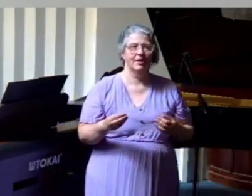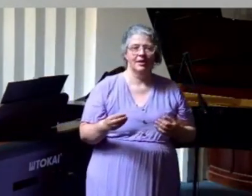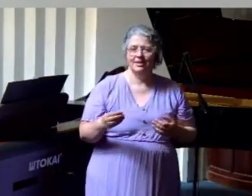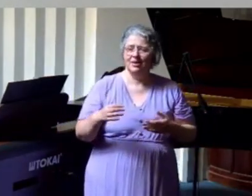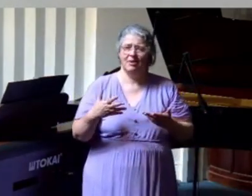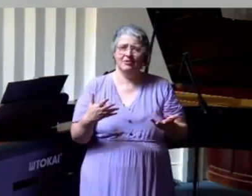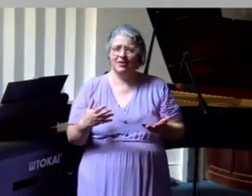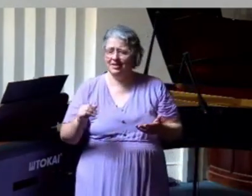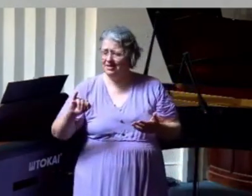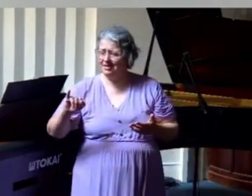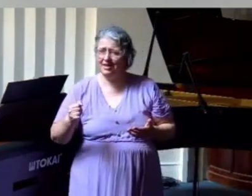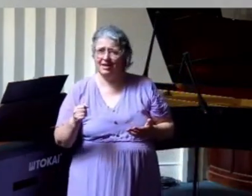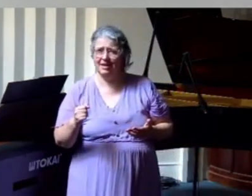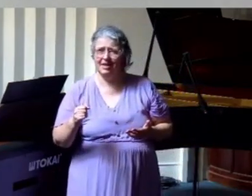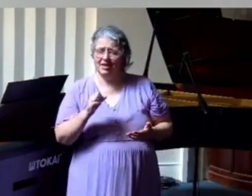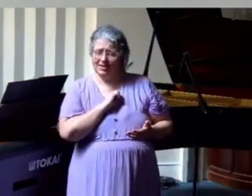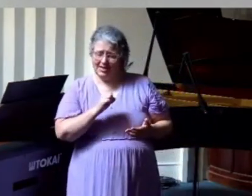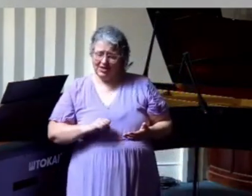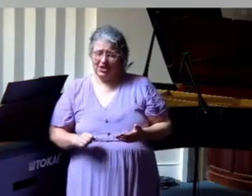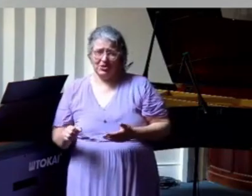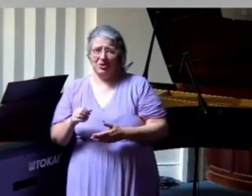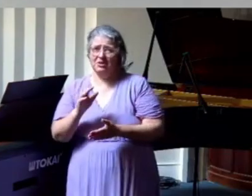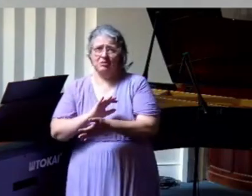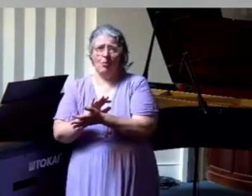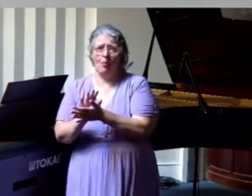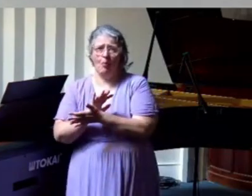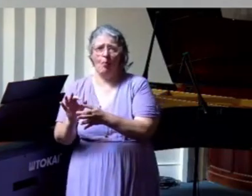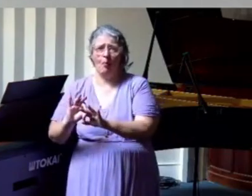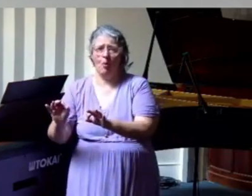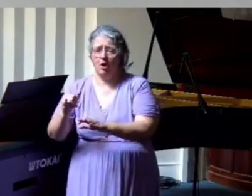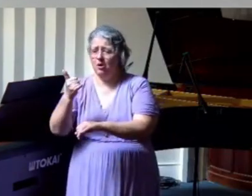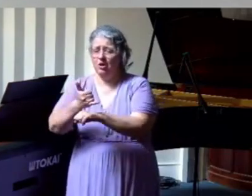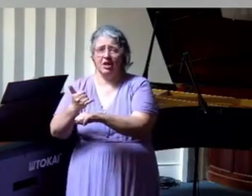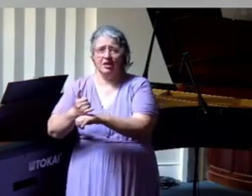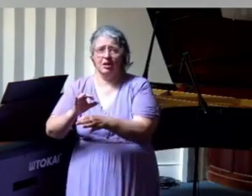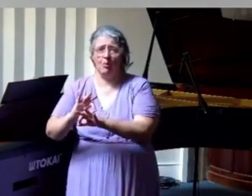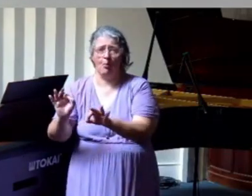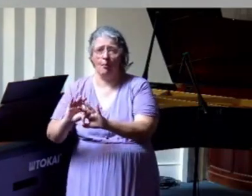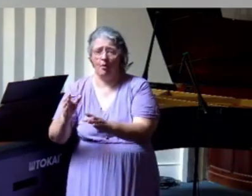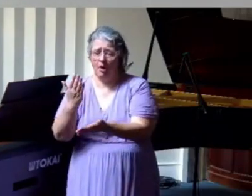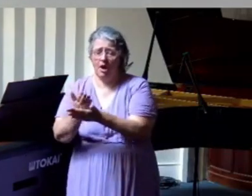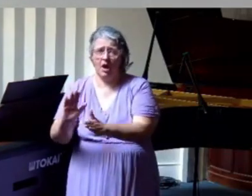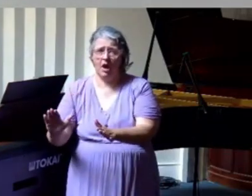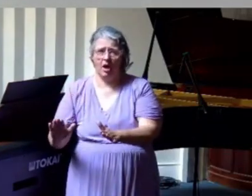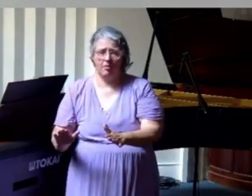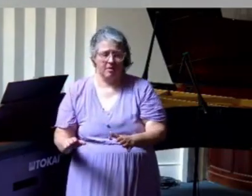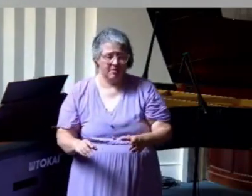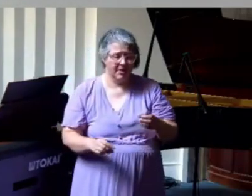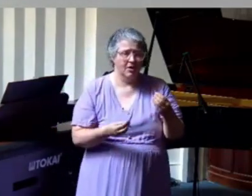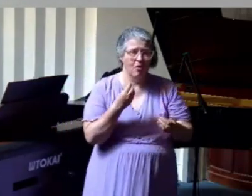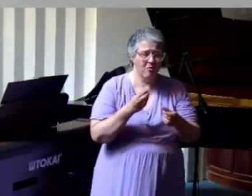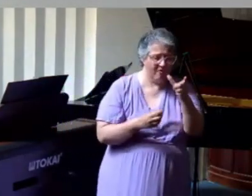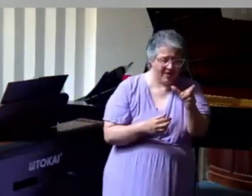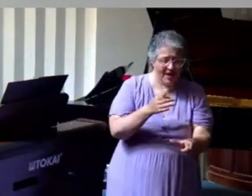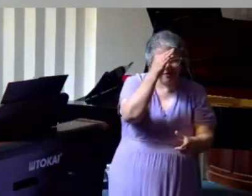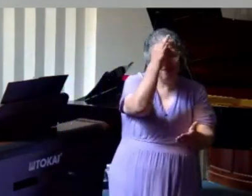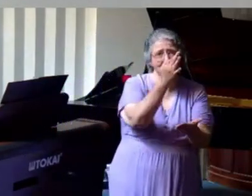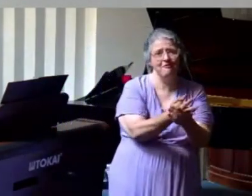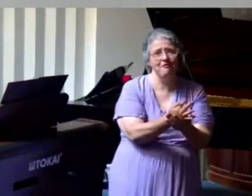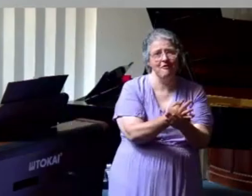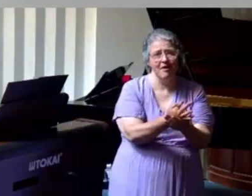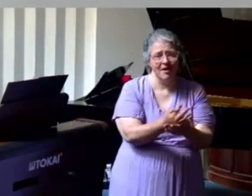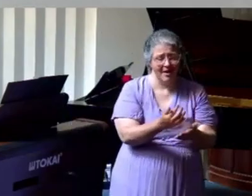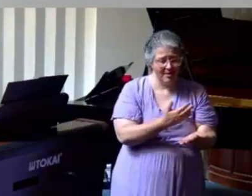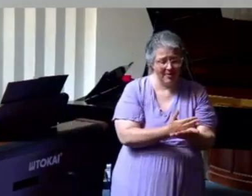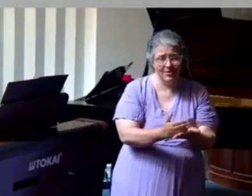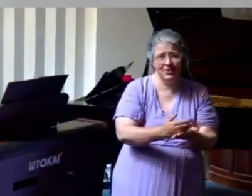nem Zacarias e nem tantos outros bons líderes. Mas como é que fica a fé daquele que tinha um compromisso com Deus